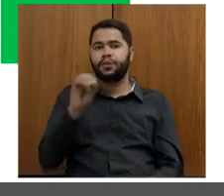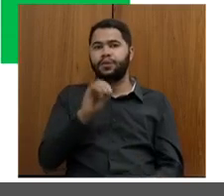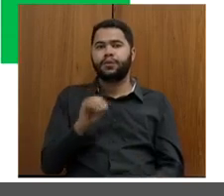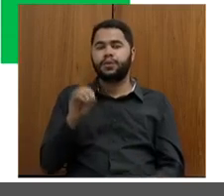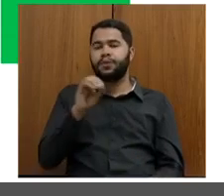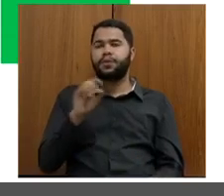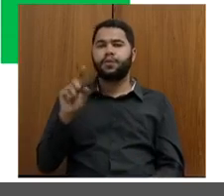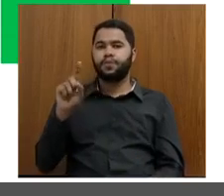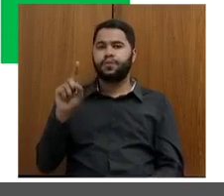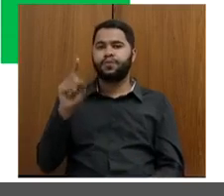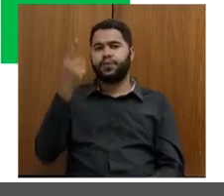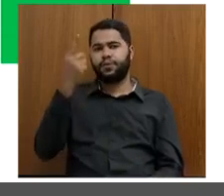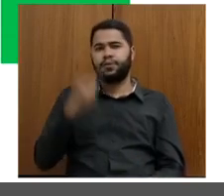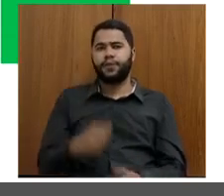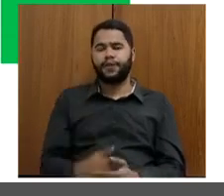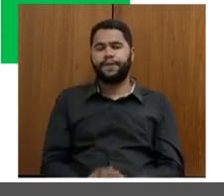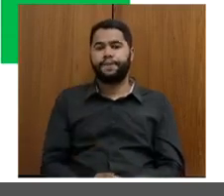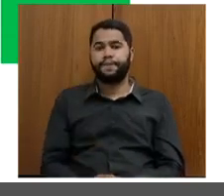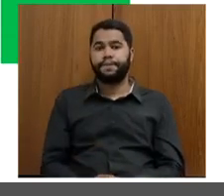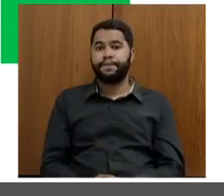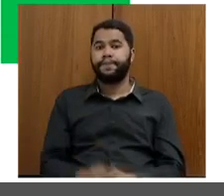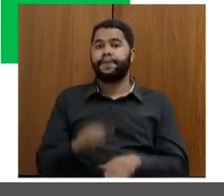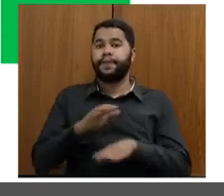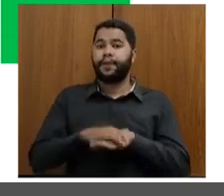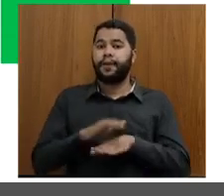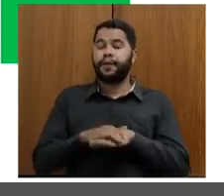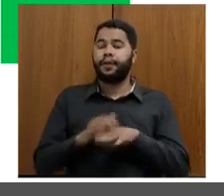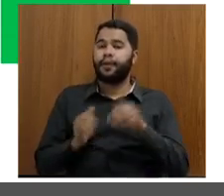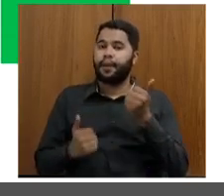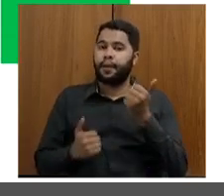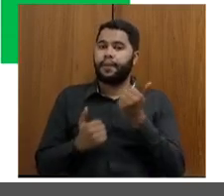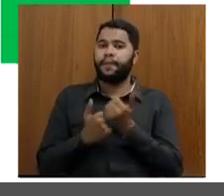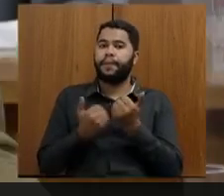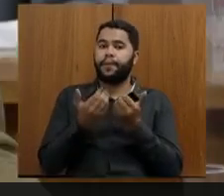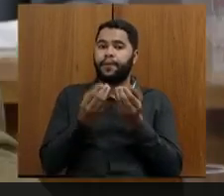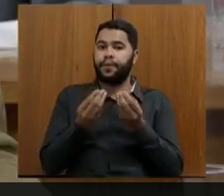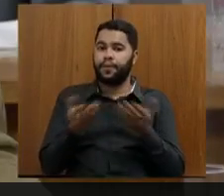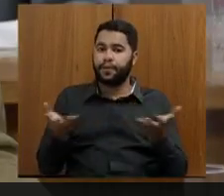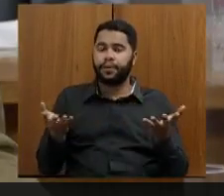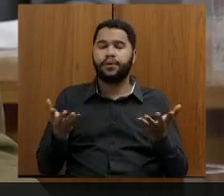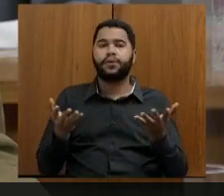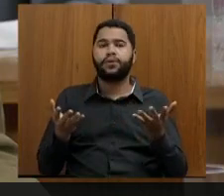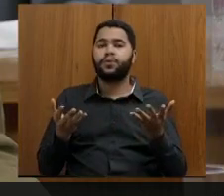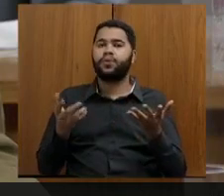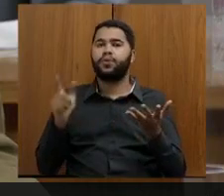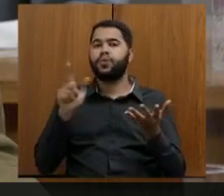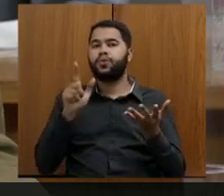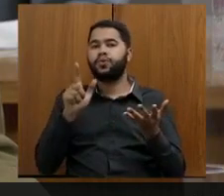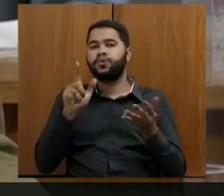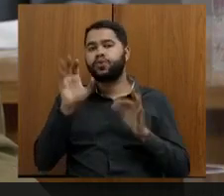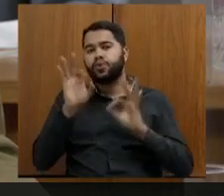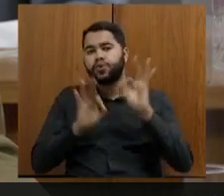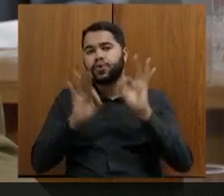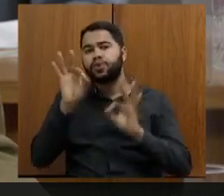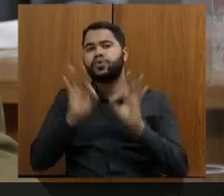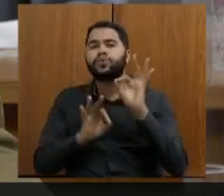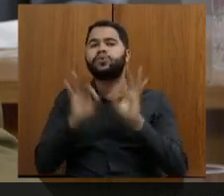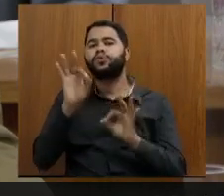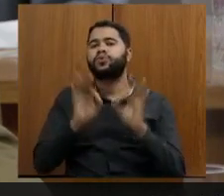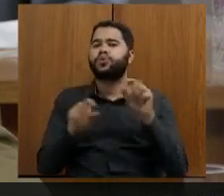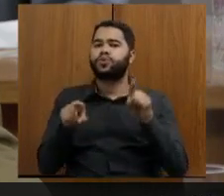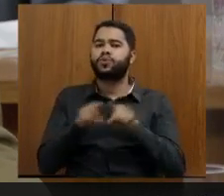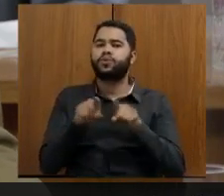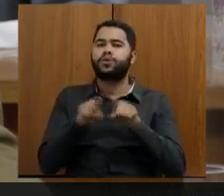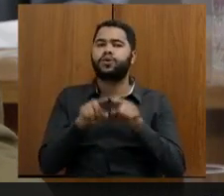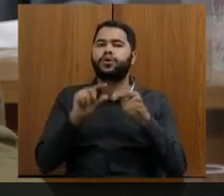gente passou para o primeiro lugar isso é fruto do apoio que o Senhor tem nos dado né de todo apoio Logístico e de toda a